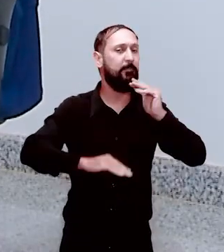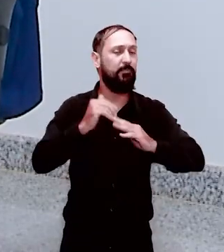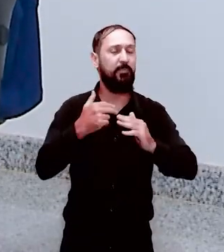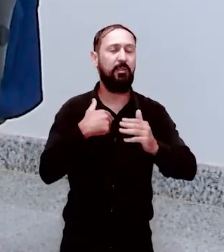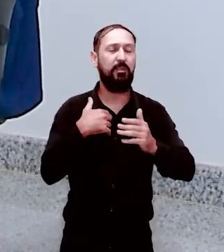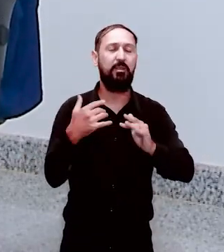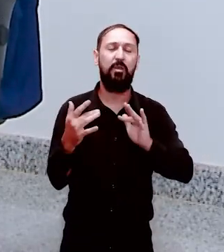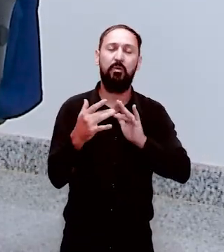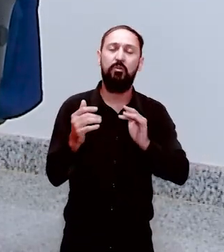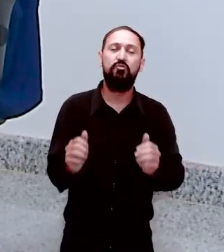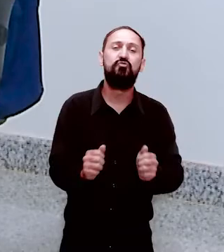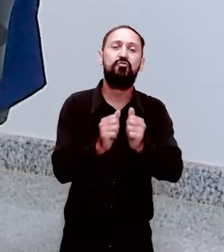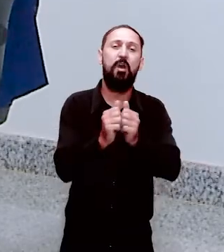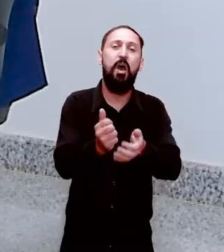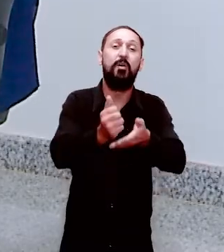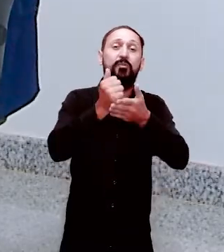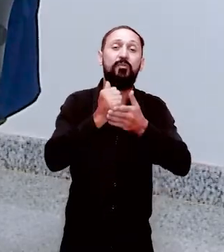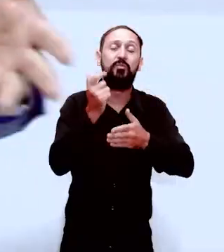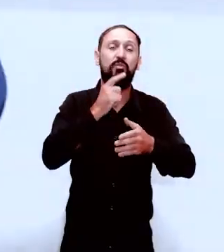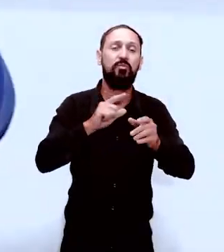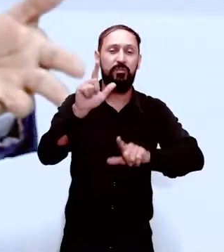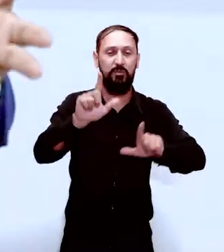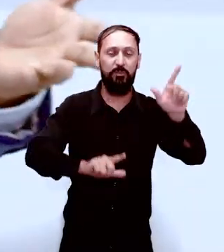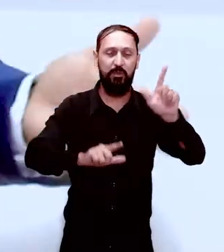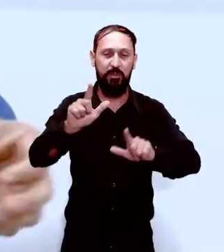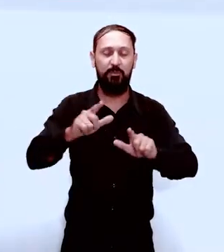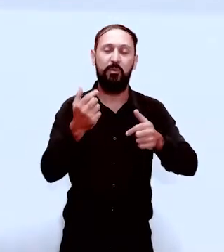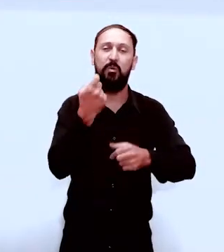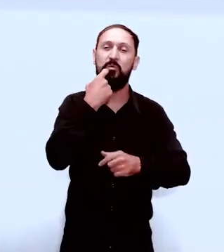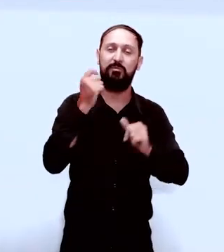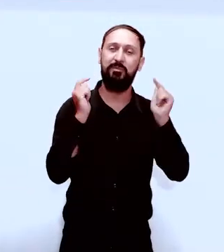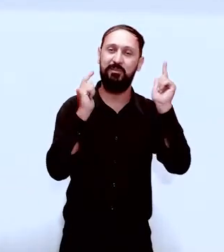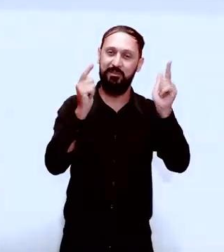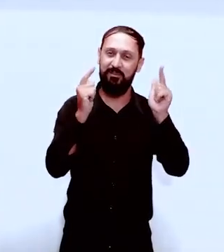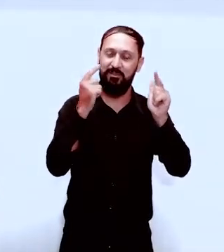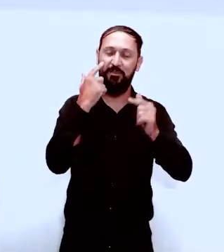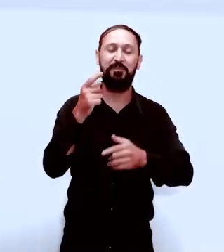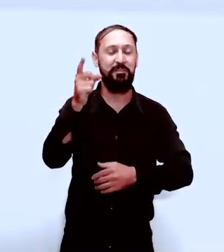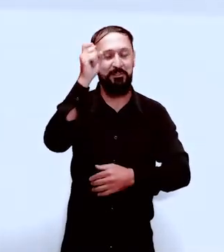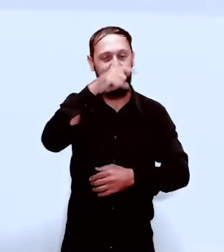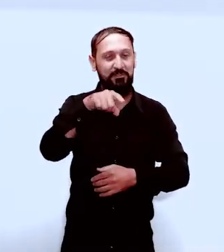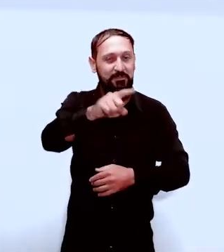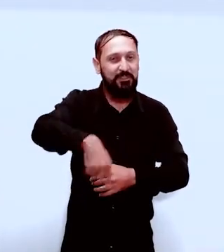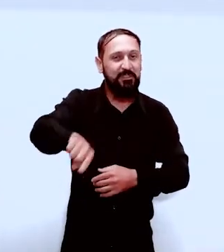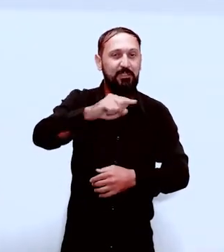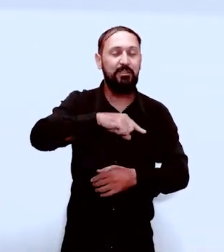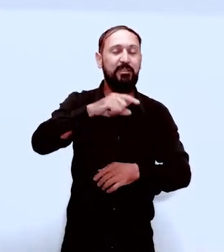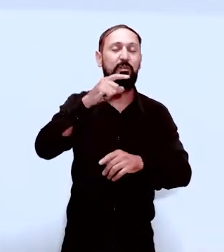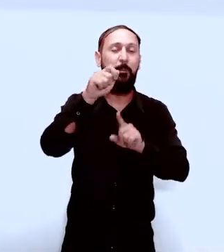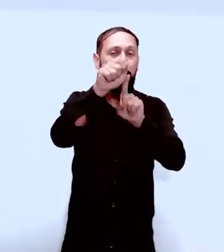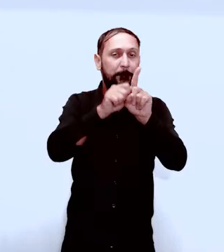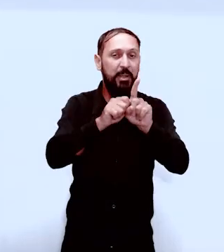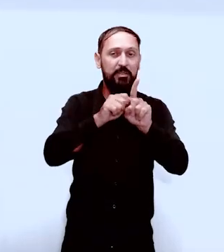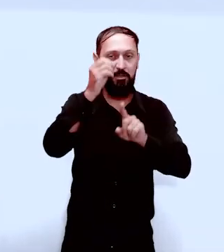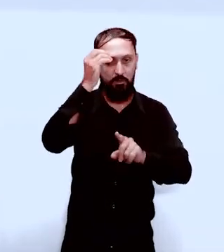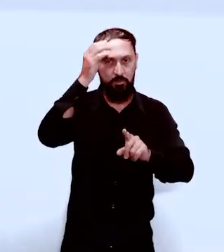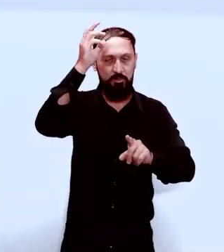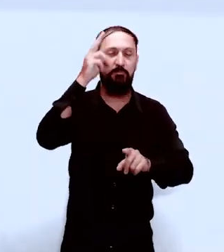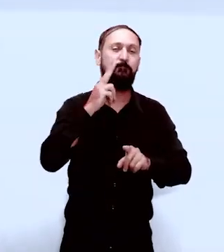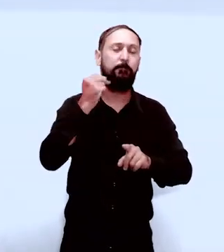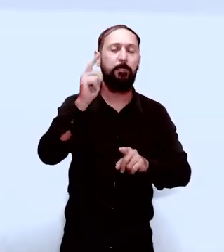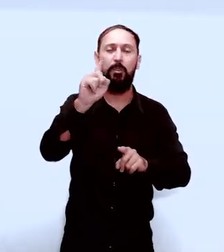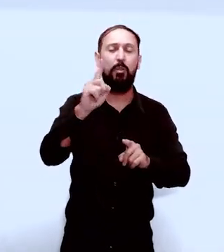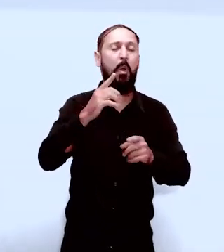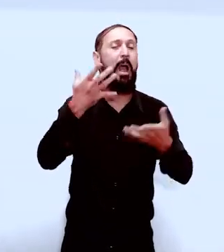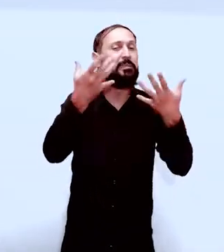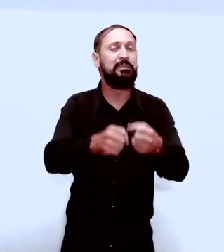tão profissional, trata a gente tão bem e propicia que a gente faça programa como Sextou. Então fica aí o desafio para você, no mês da consciência negra, não